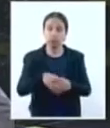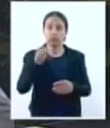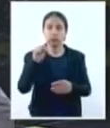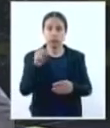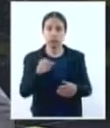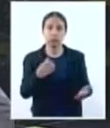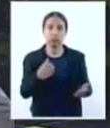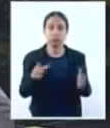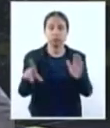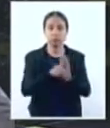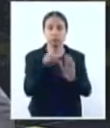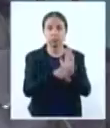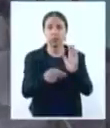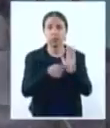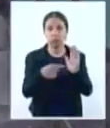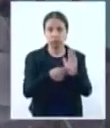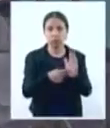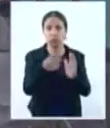orçamento do município